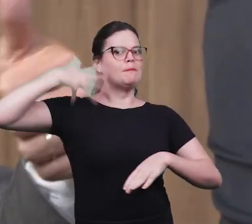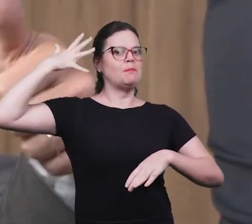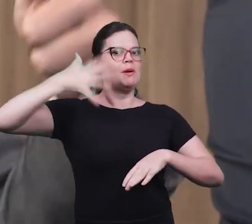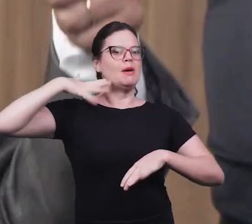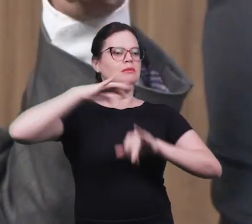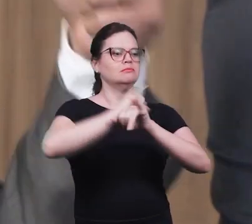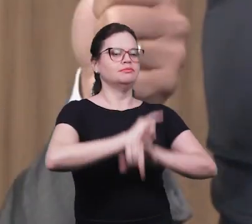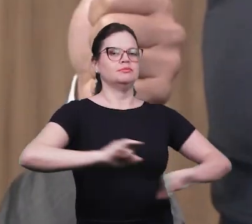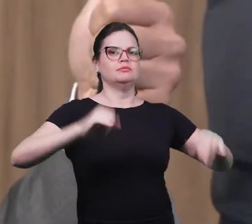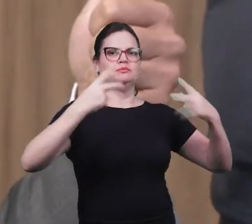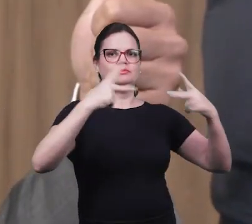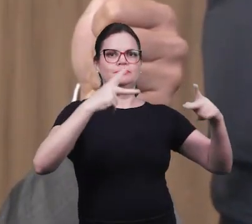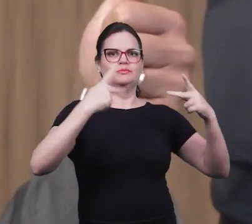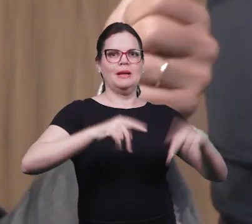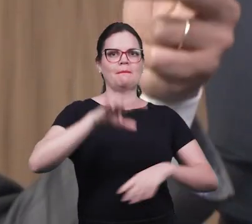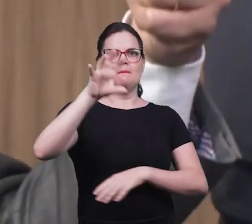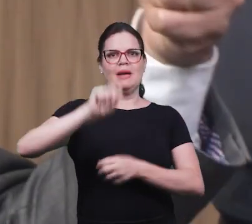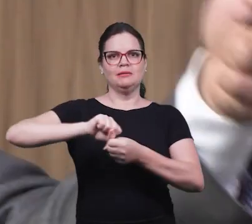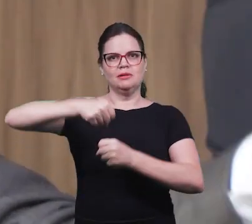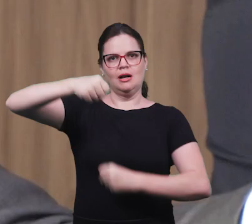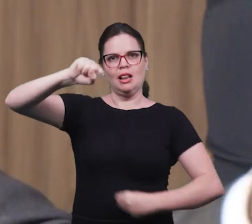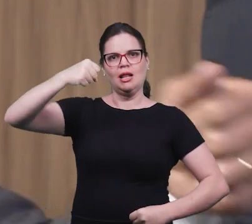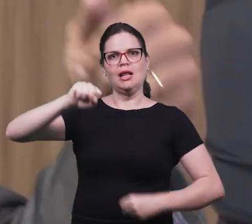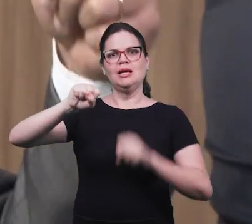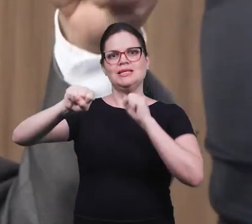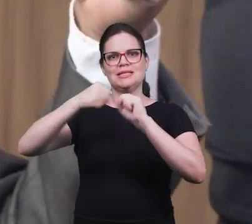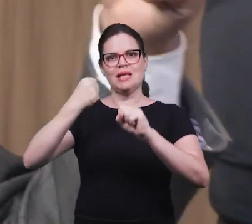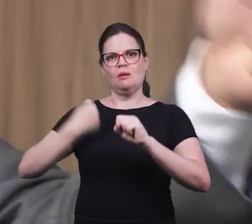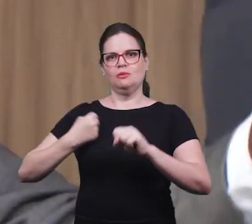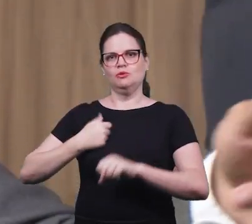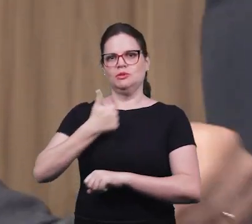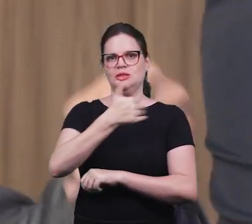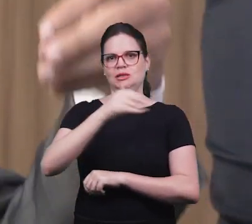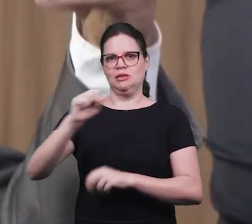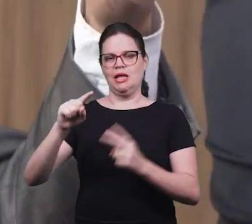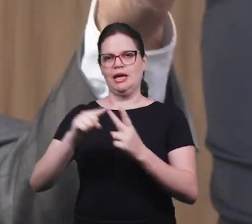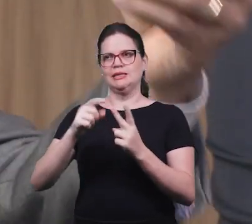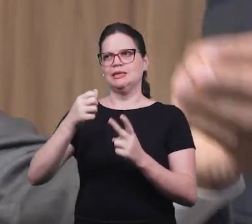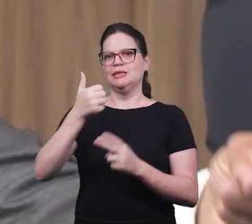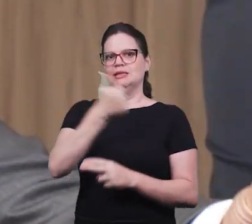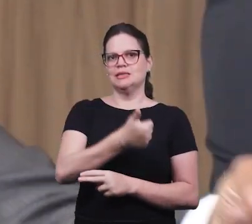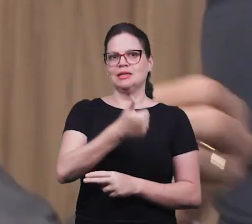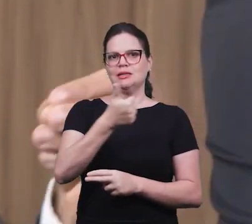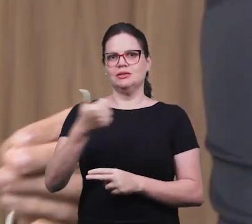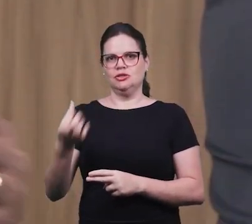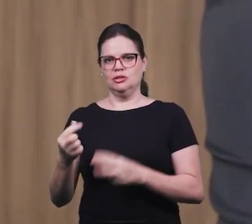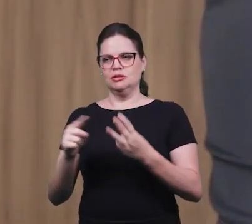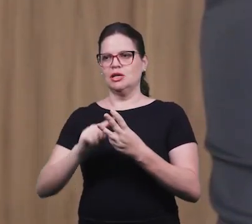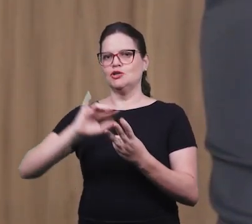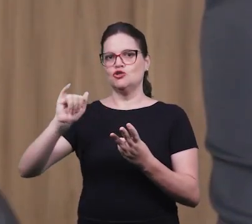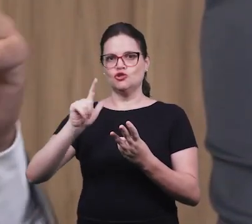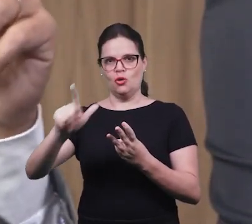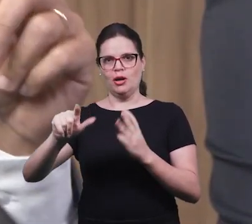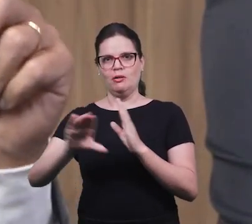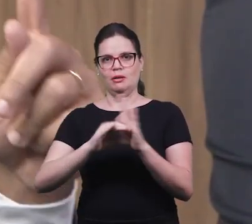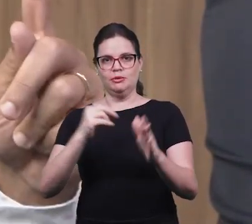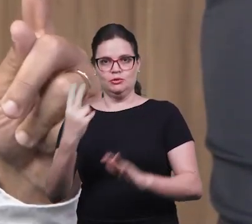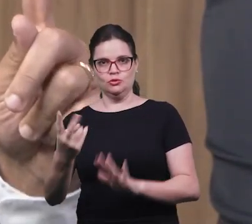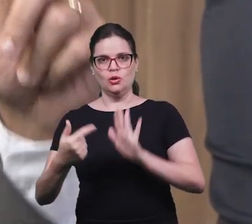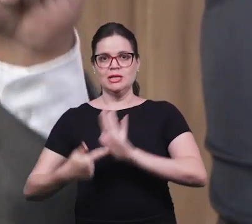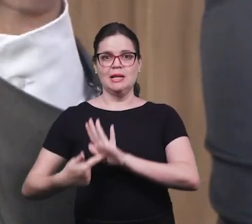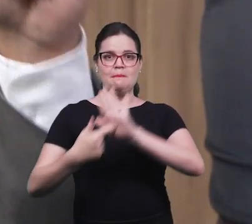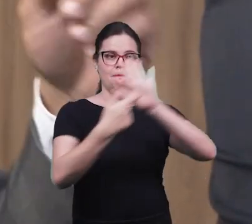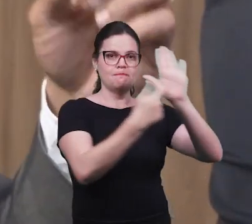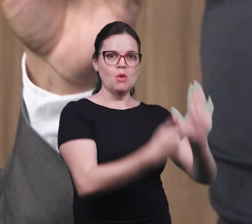Ele utiliza textos do Antigo Testamento, Salmo 110, Salmo 16, o profeta Joel no capítulo 2, para